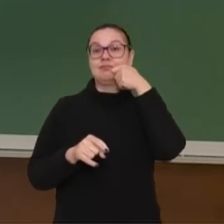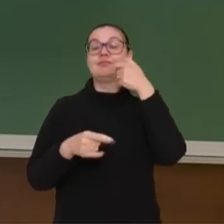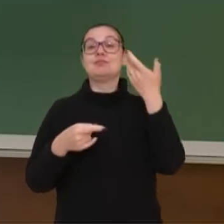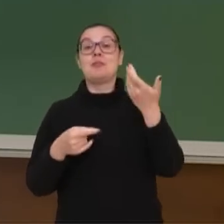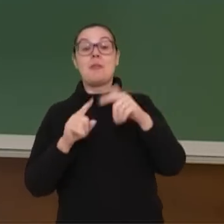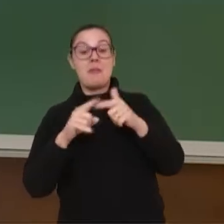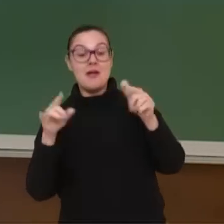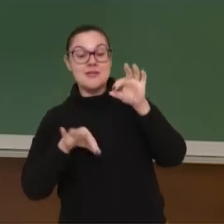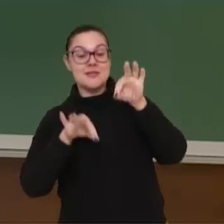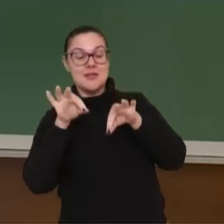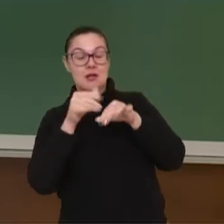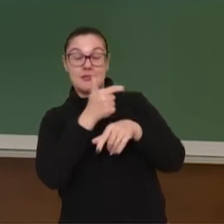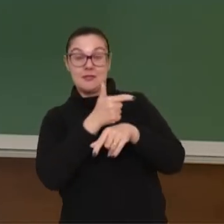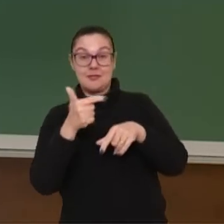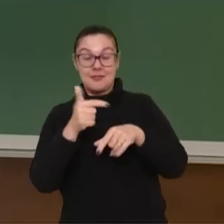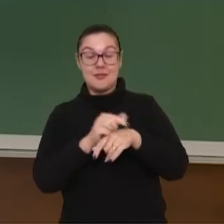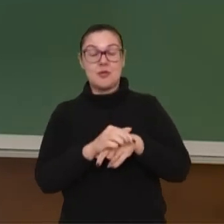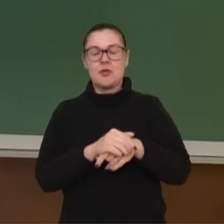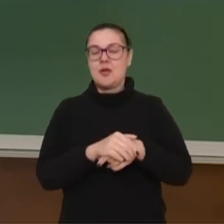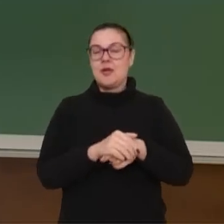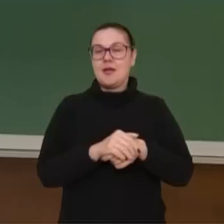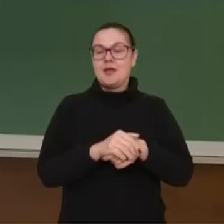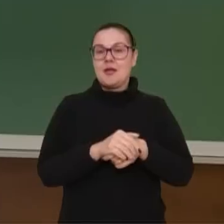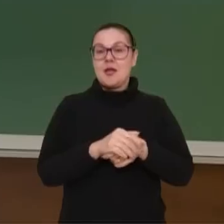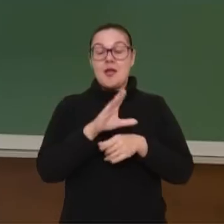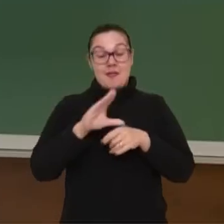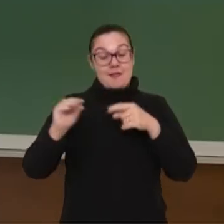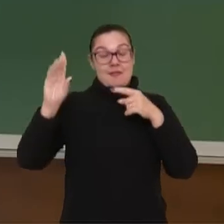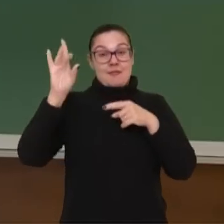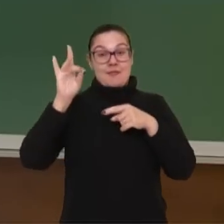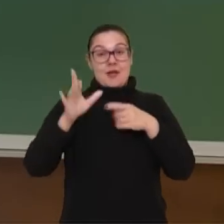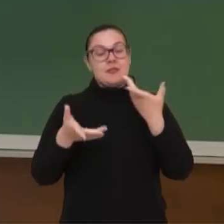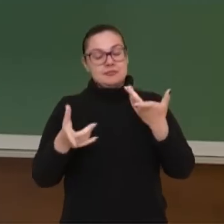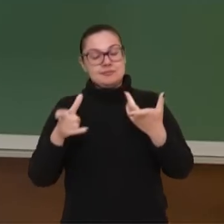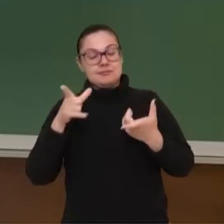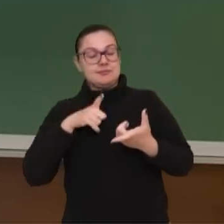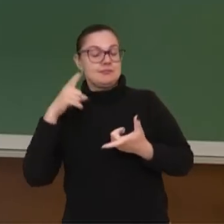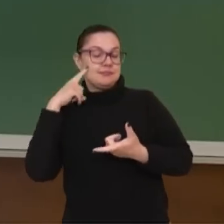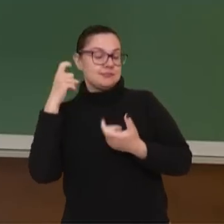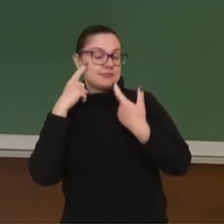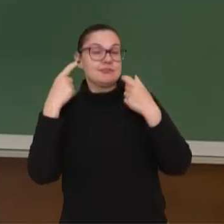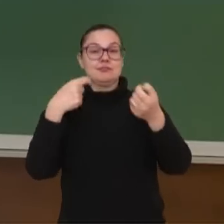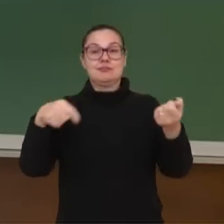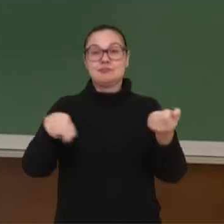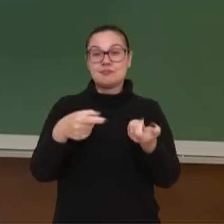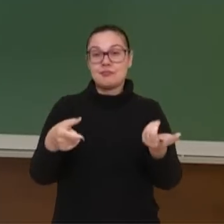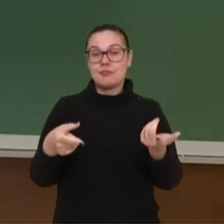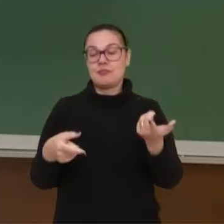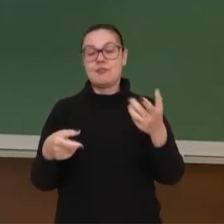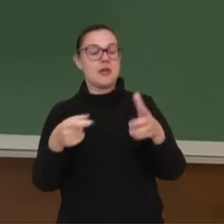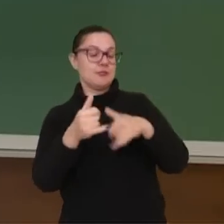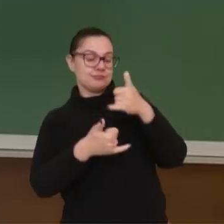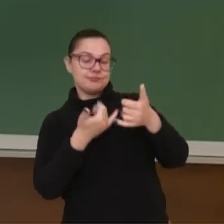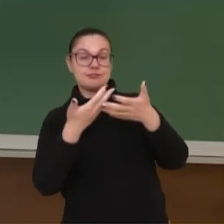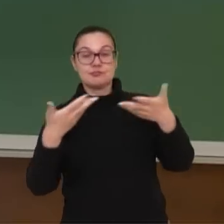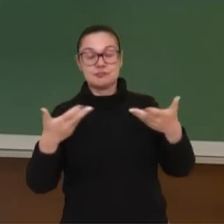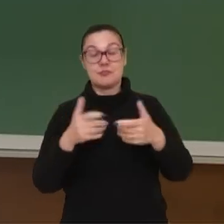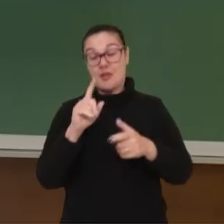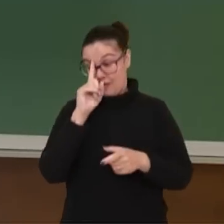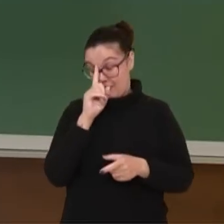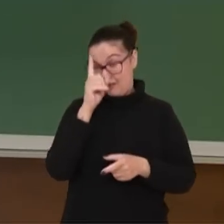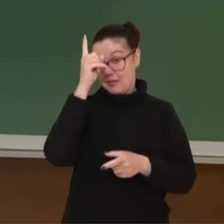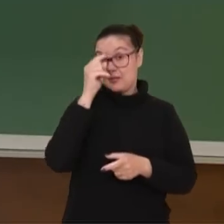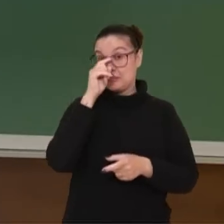invés de não ter, de ter falas, eles têm sons com instrumentos, né, com efeitos sonoros. Essa que é a